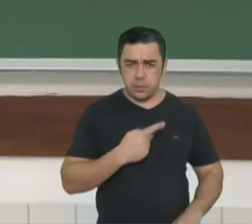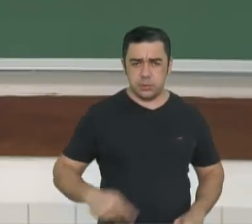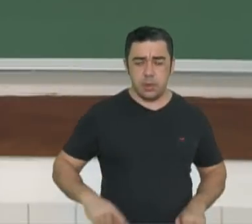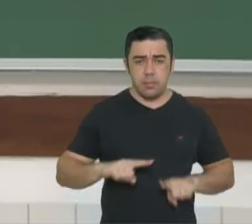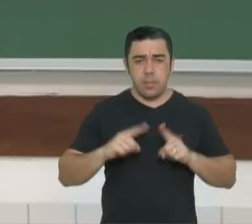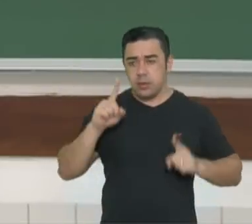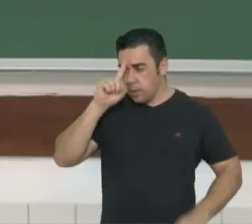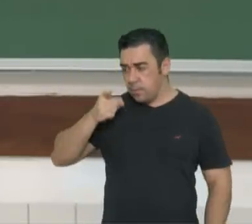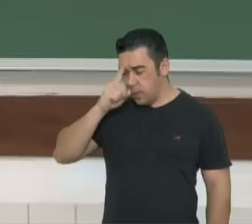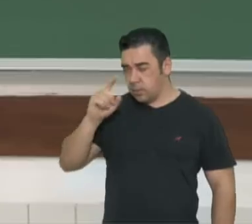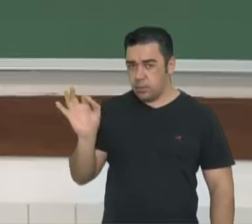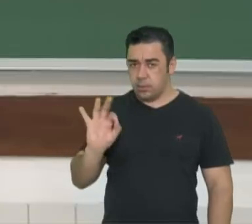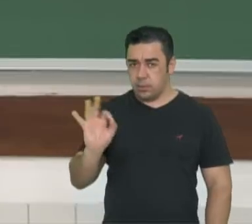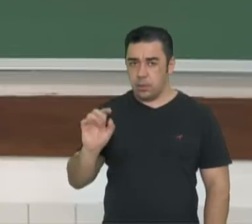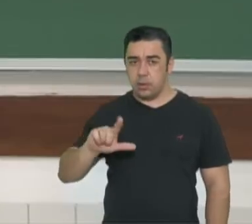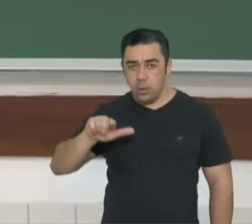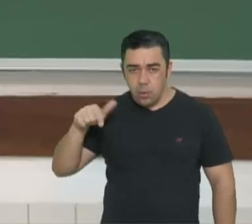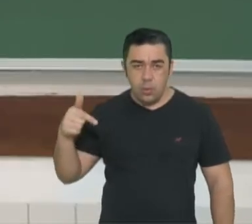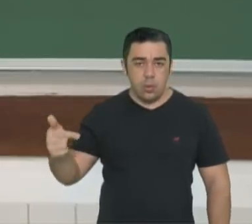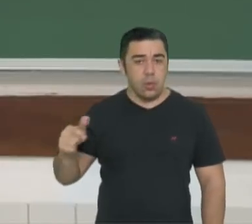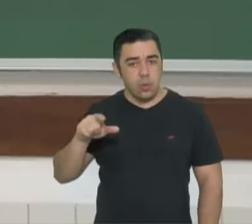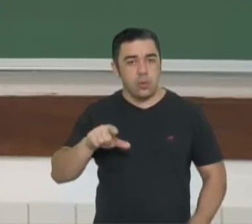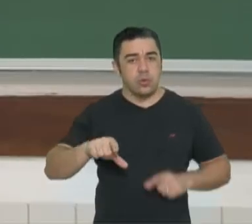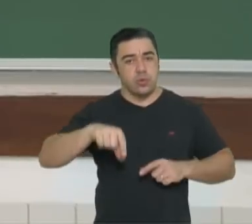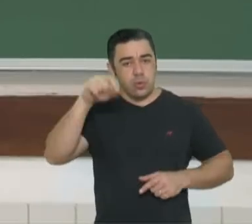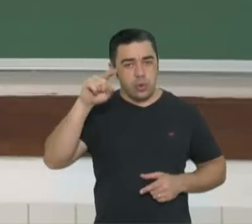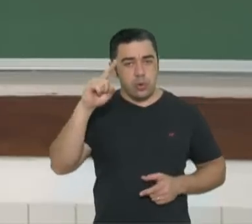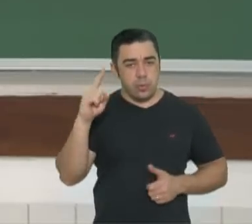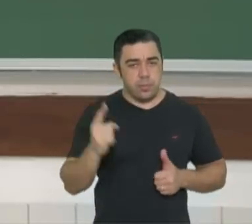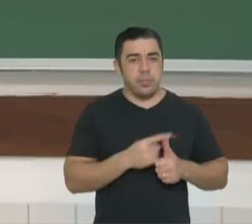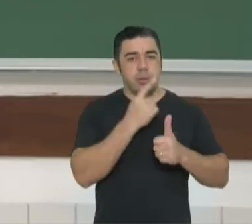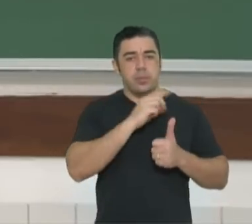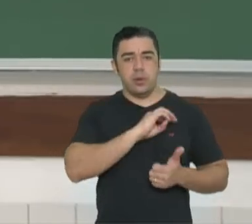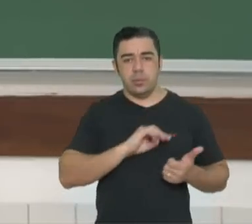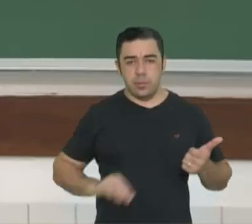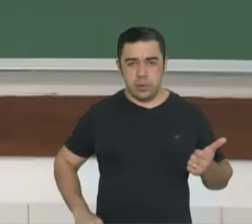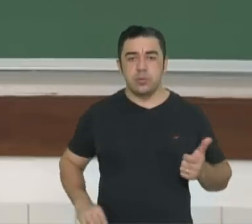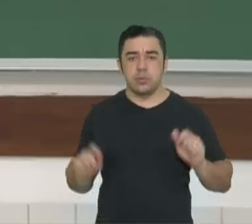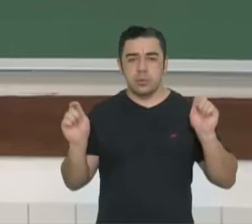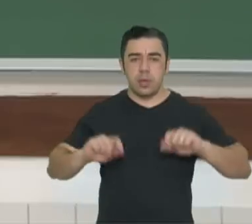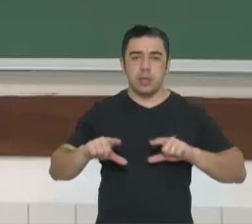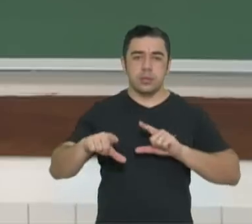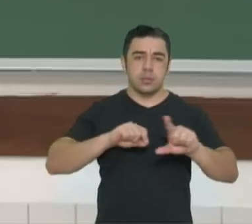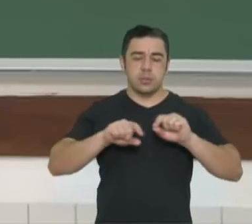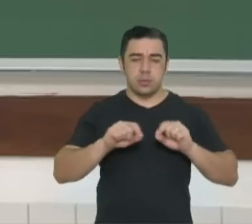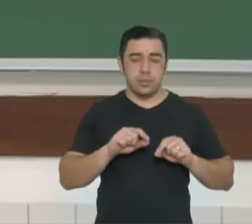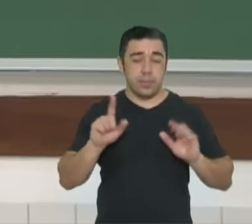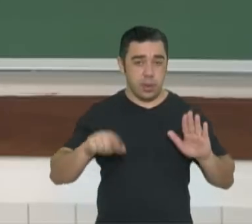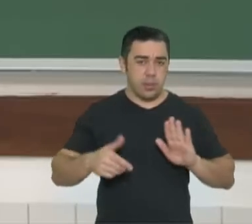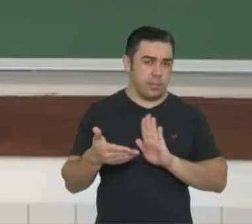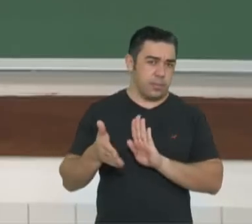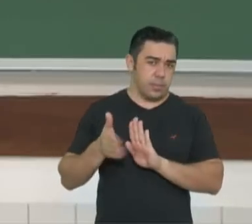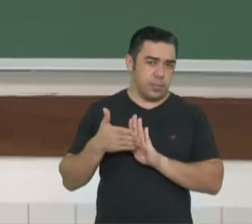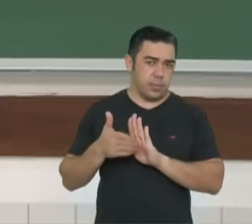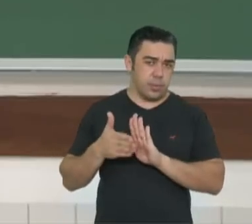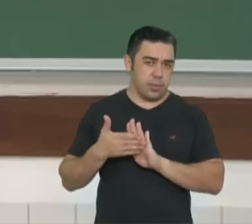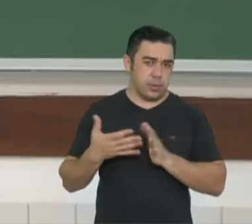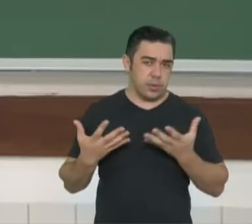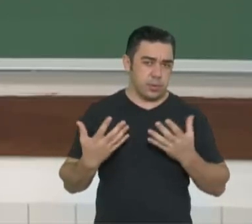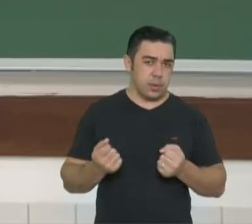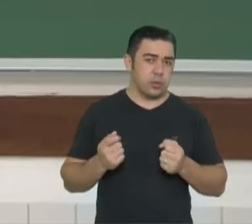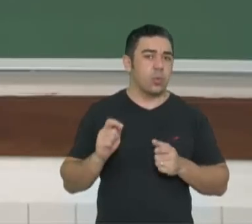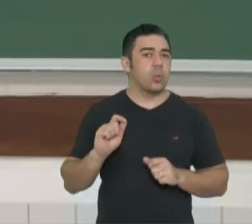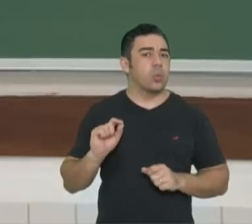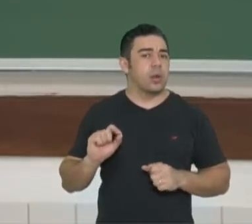as decisões. Alguém escolhido pelos deputados que tomaria as decisões. Essa proposta de consenso